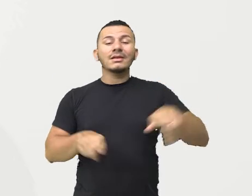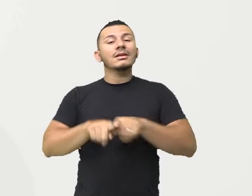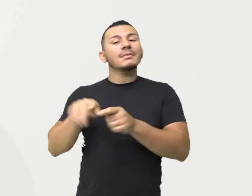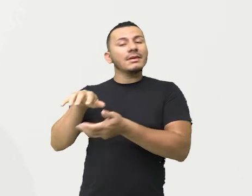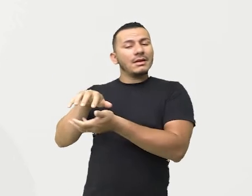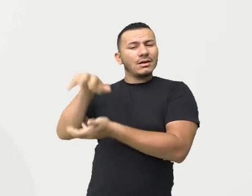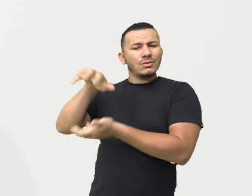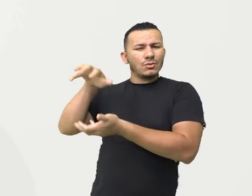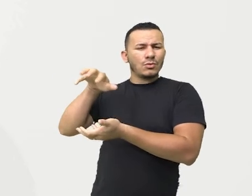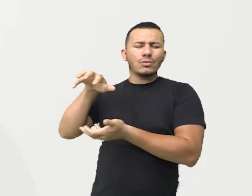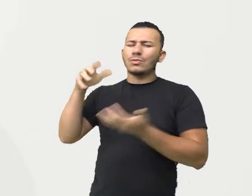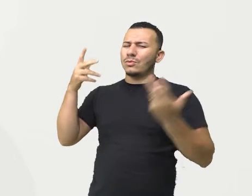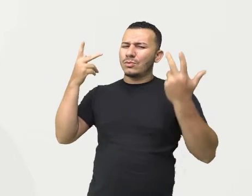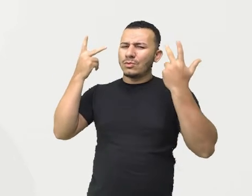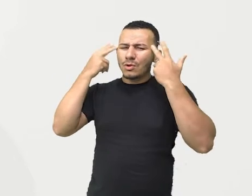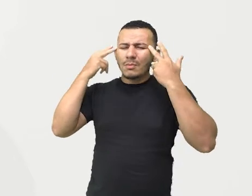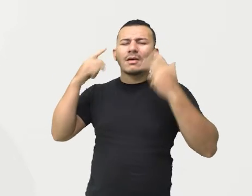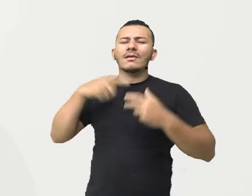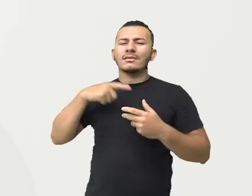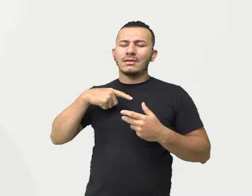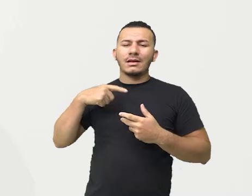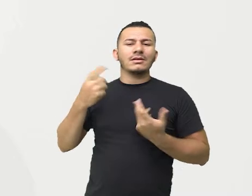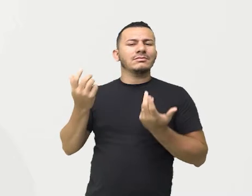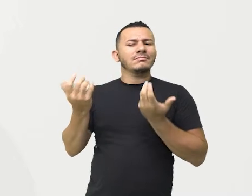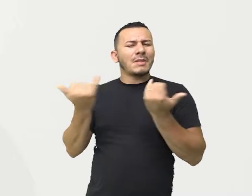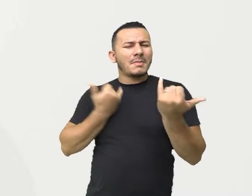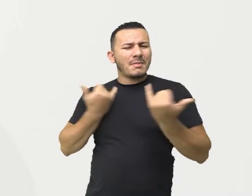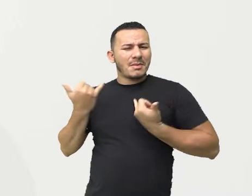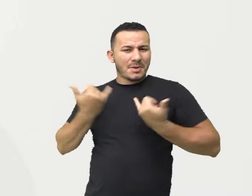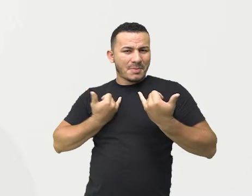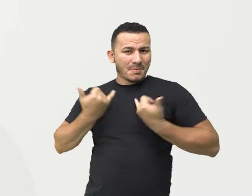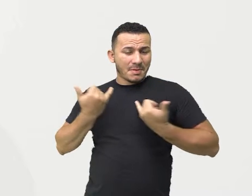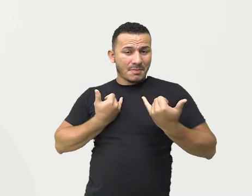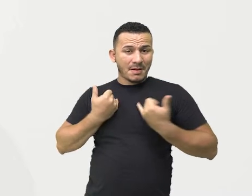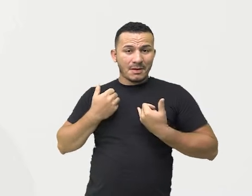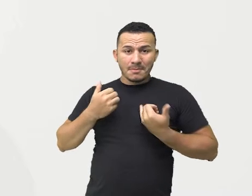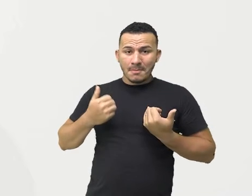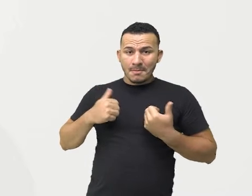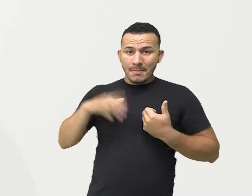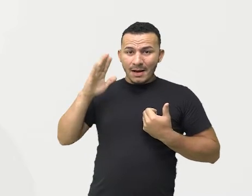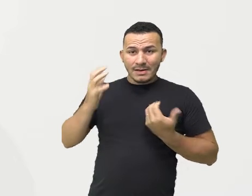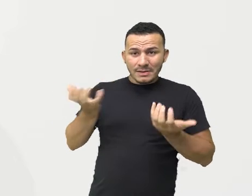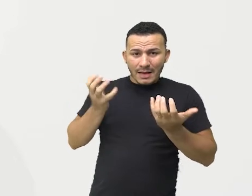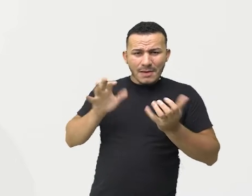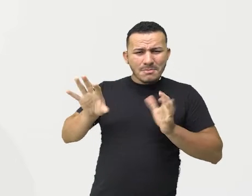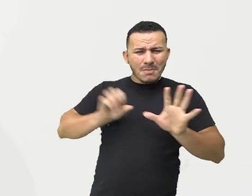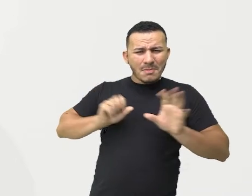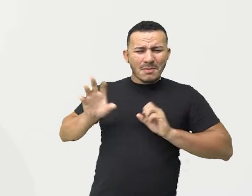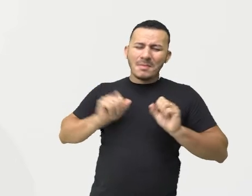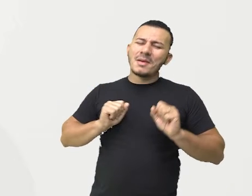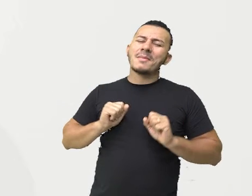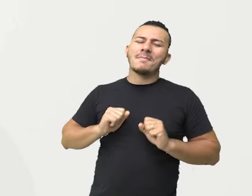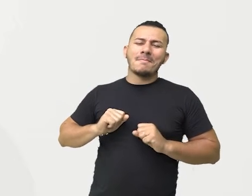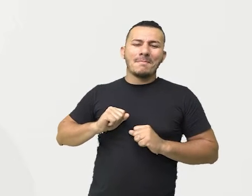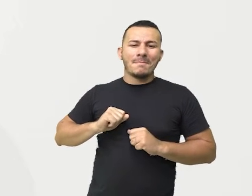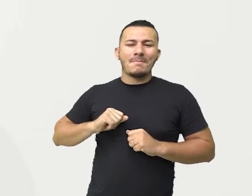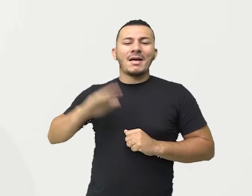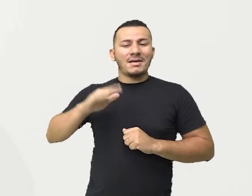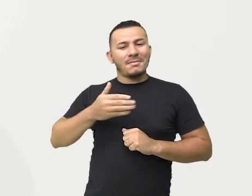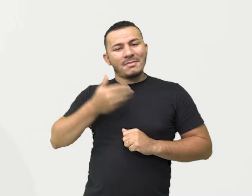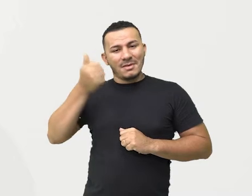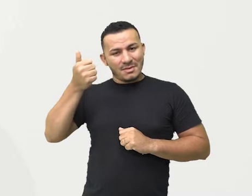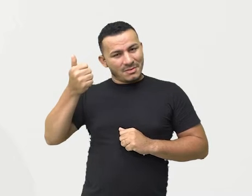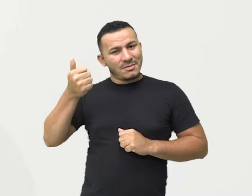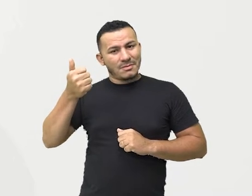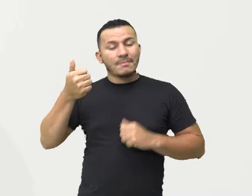mais informações, né? E quanto mais nós soubermos, melhor. Então, pensando nisso, você já imaginou